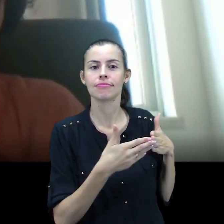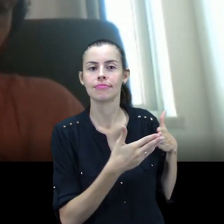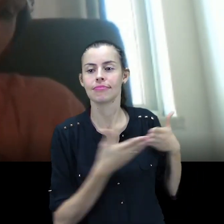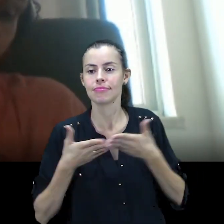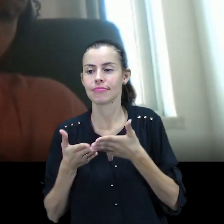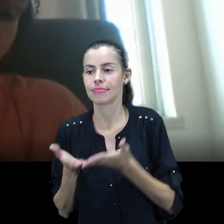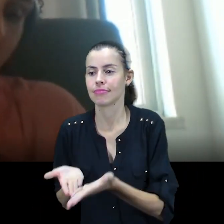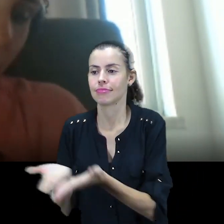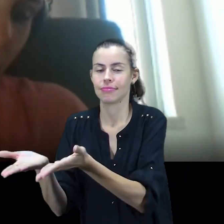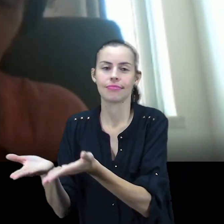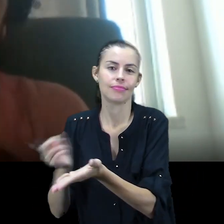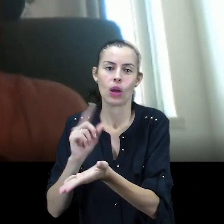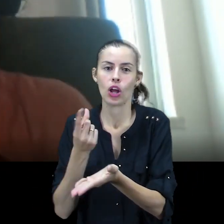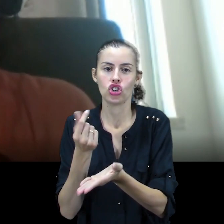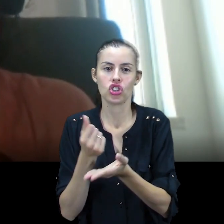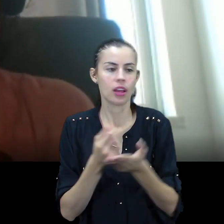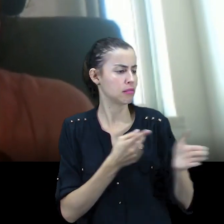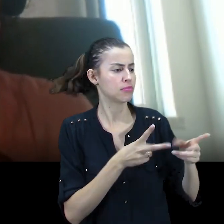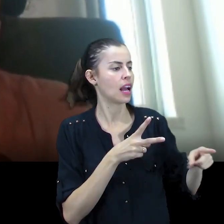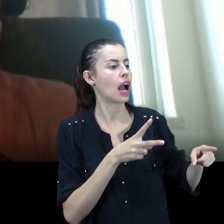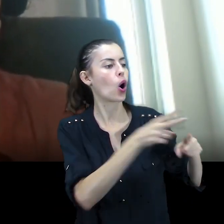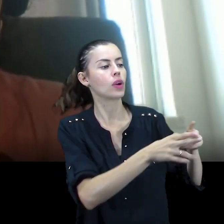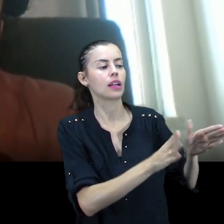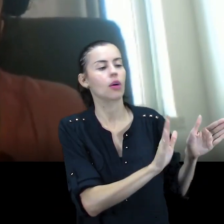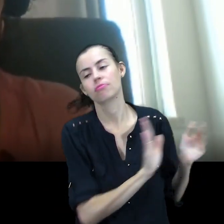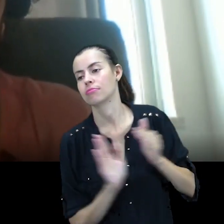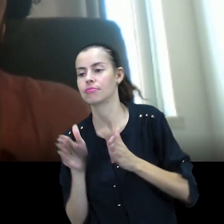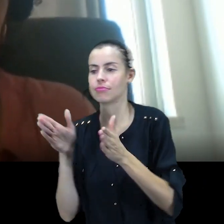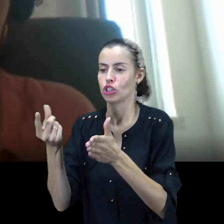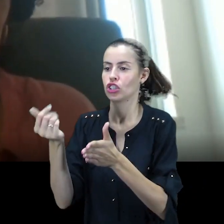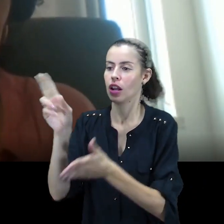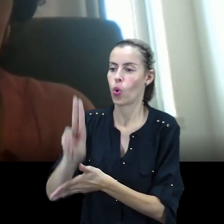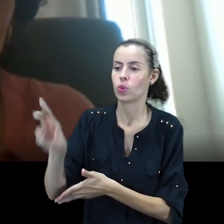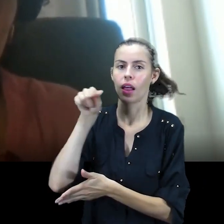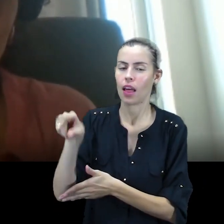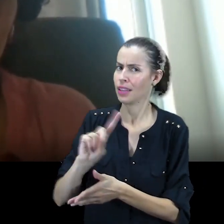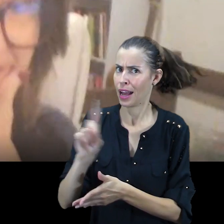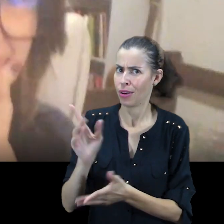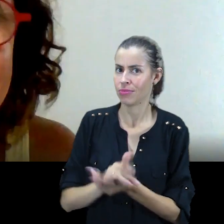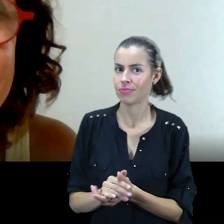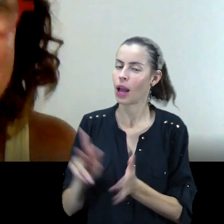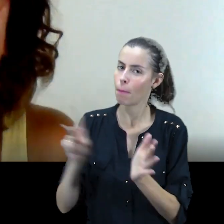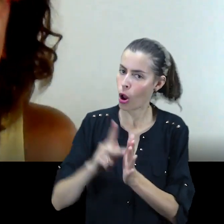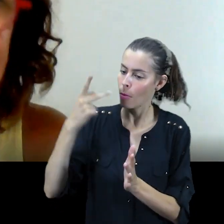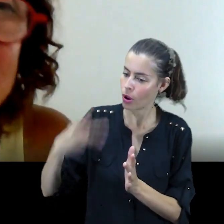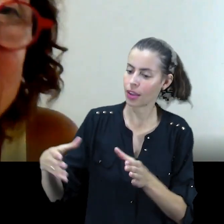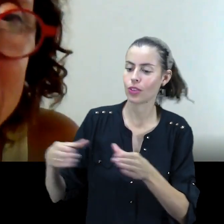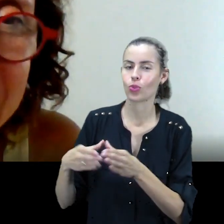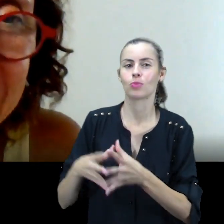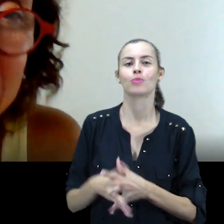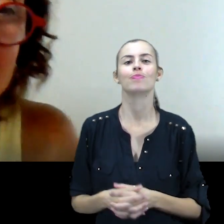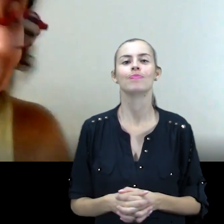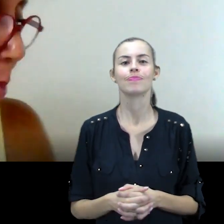para a nossa comunidade. Laura, quer comentar? Obrigada,